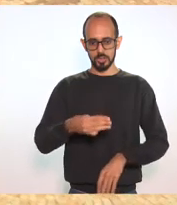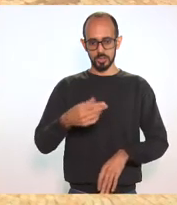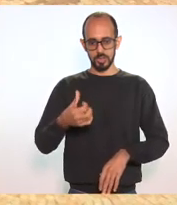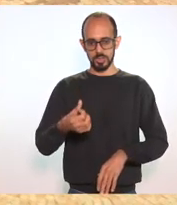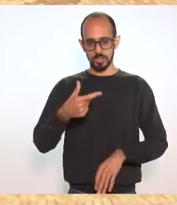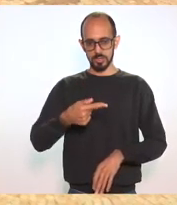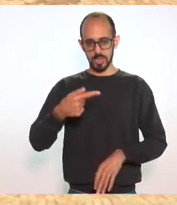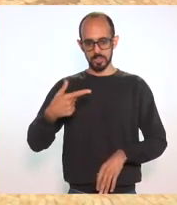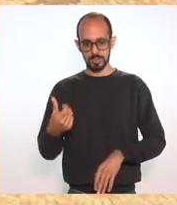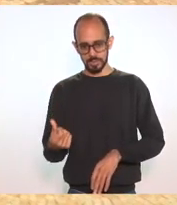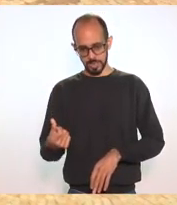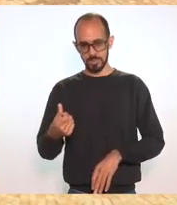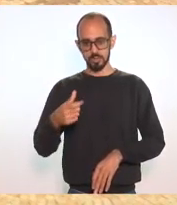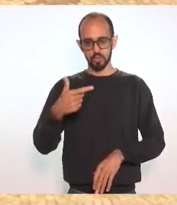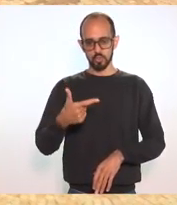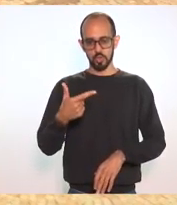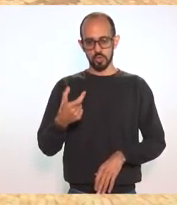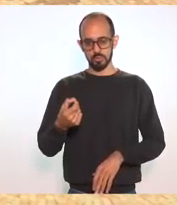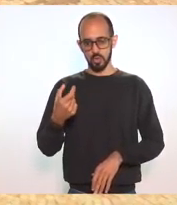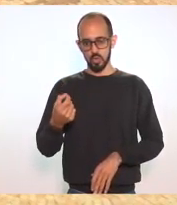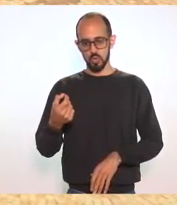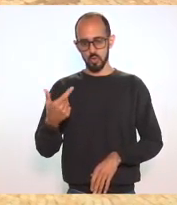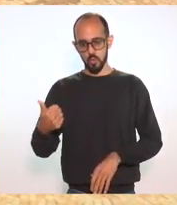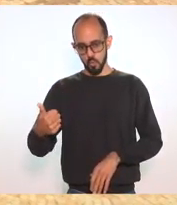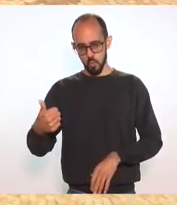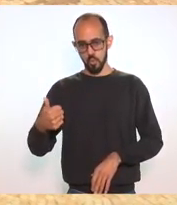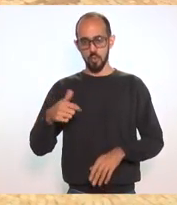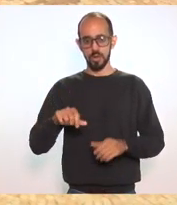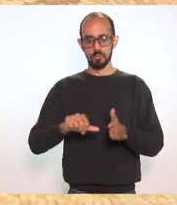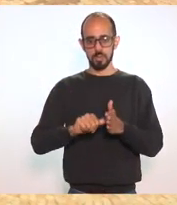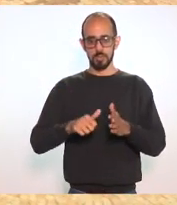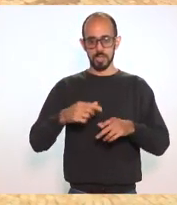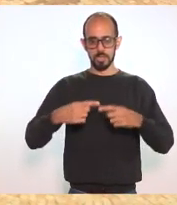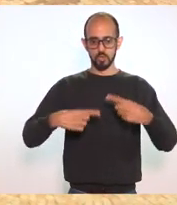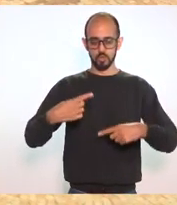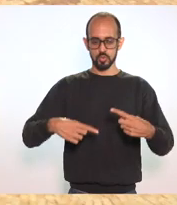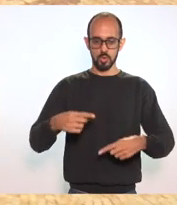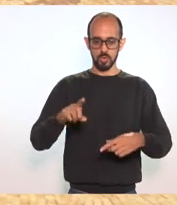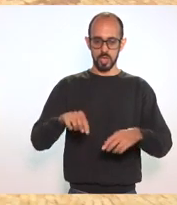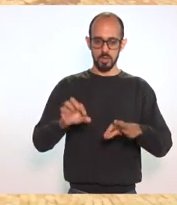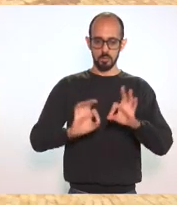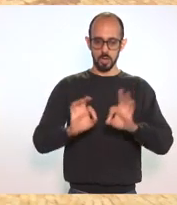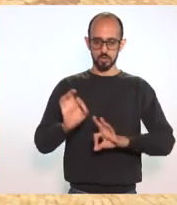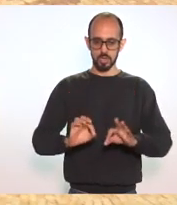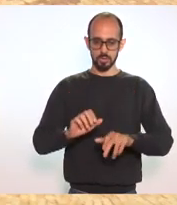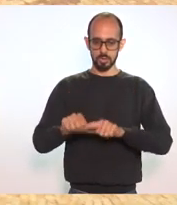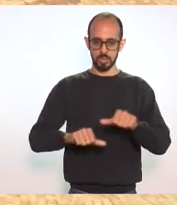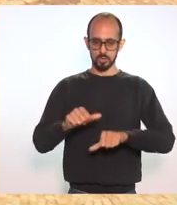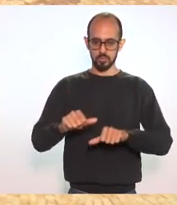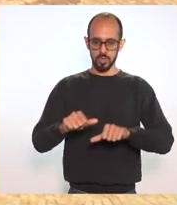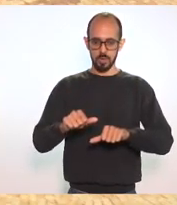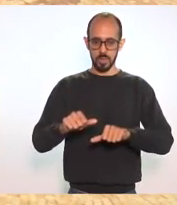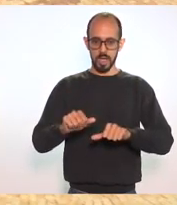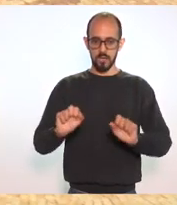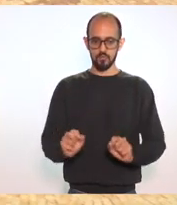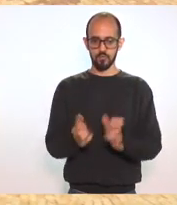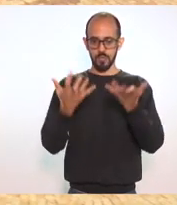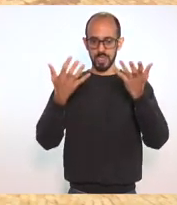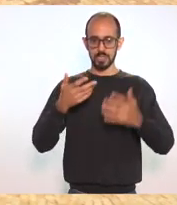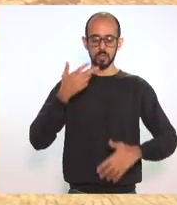3676 de 2001, em primeira discussão, que é o projeto que transforma a Festa do Tomate